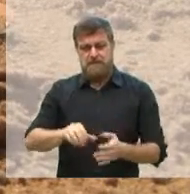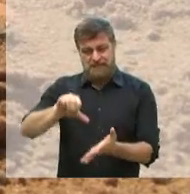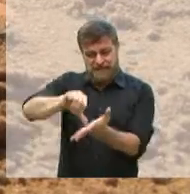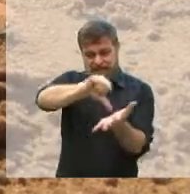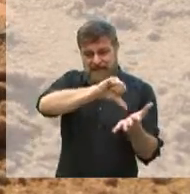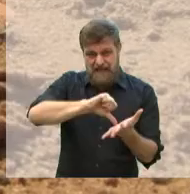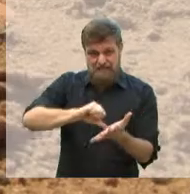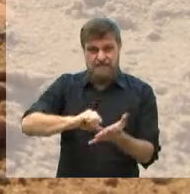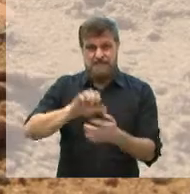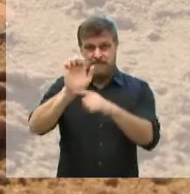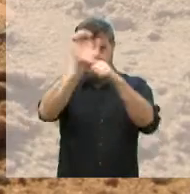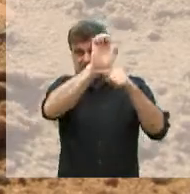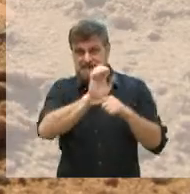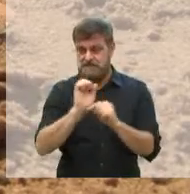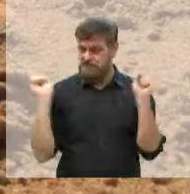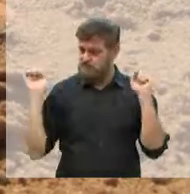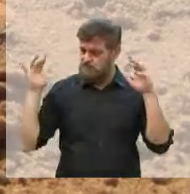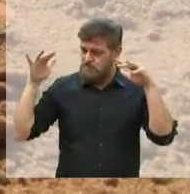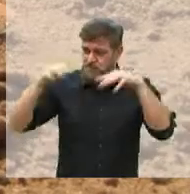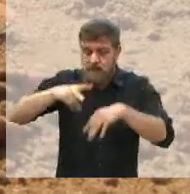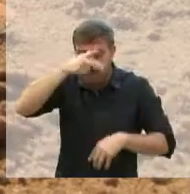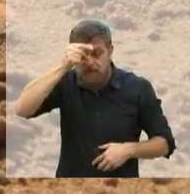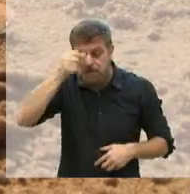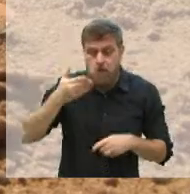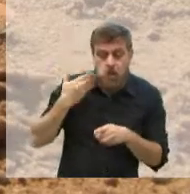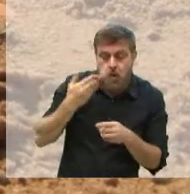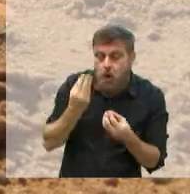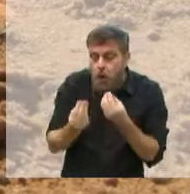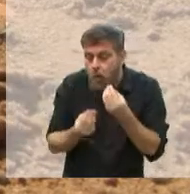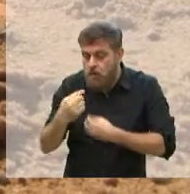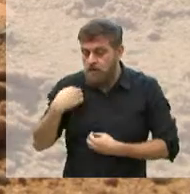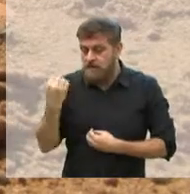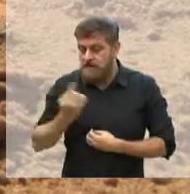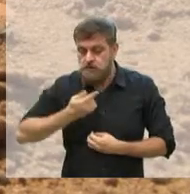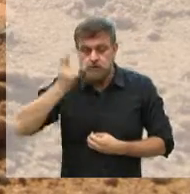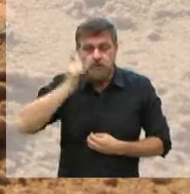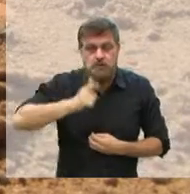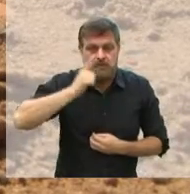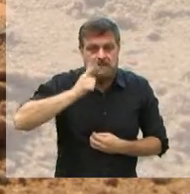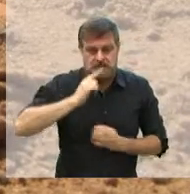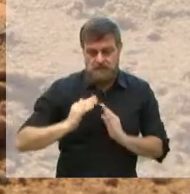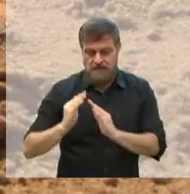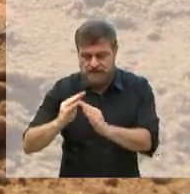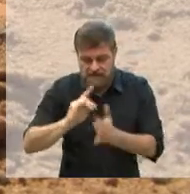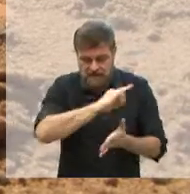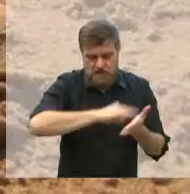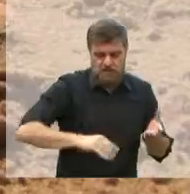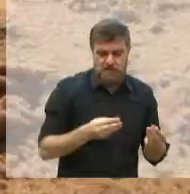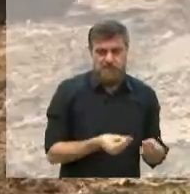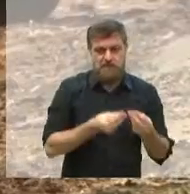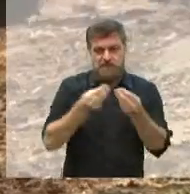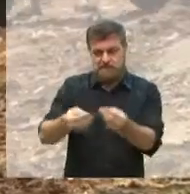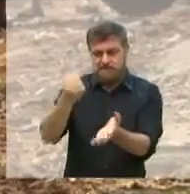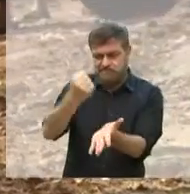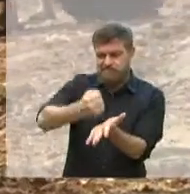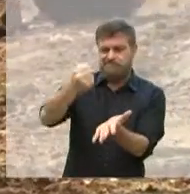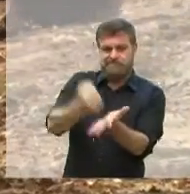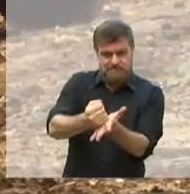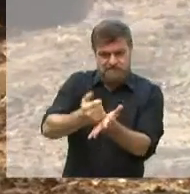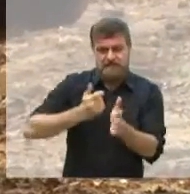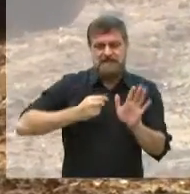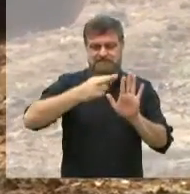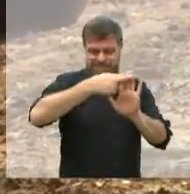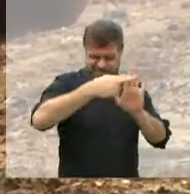capitais, a fim de entender de que forma nós estamos conseguindo fazer com que a